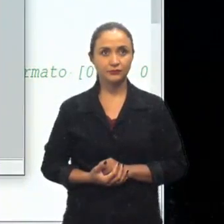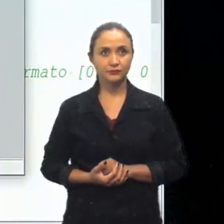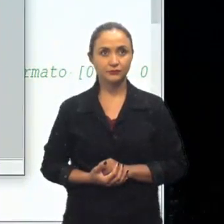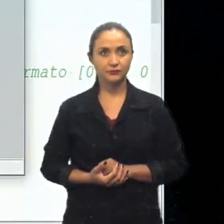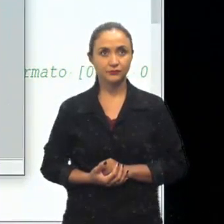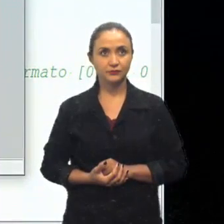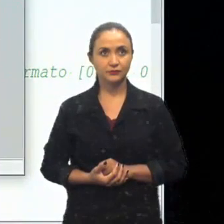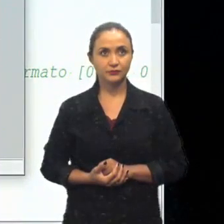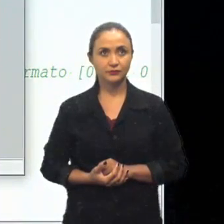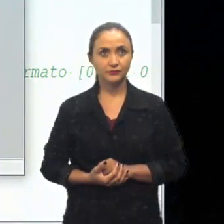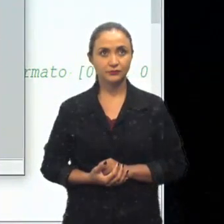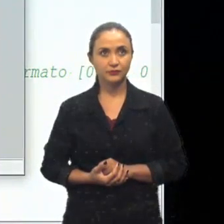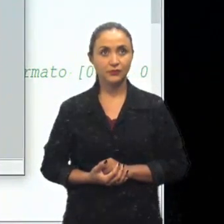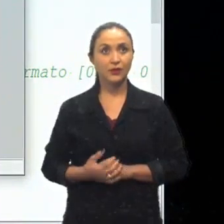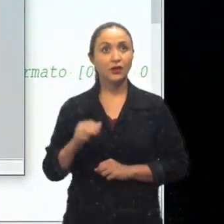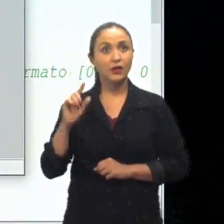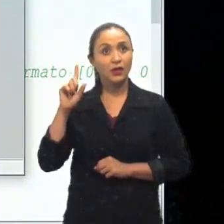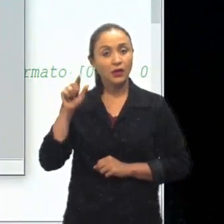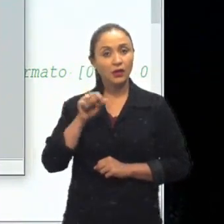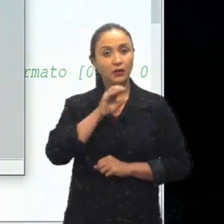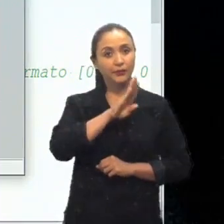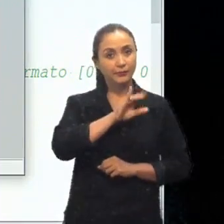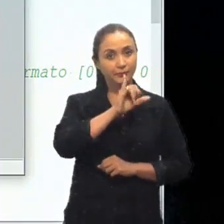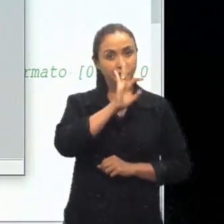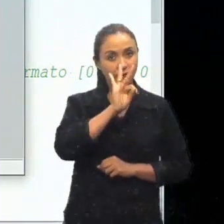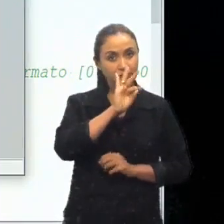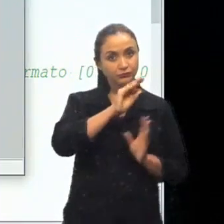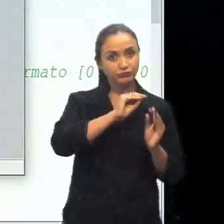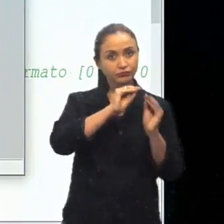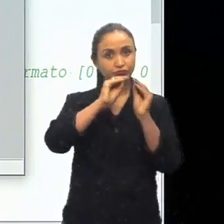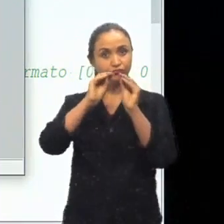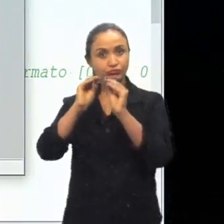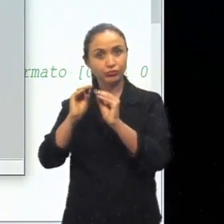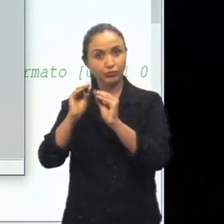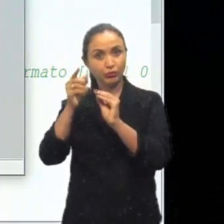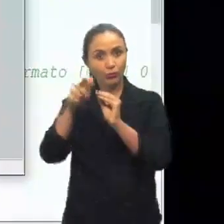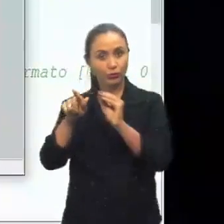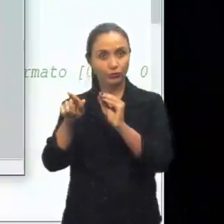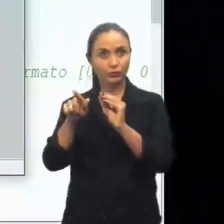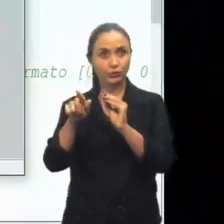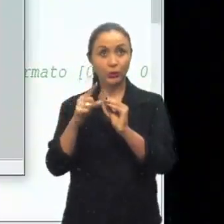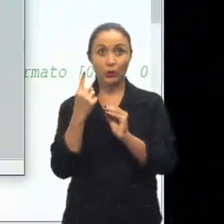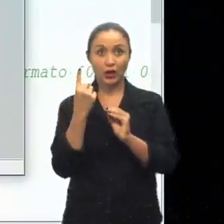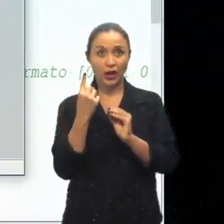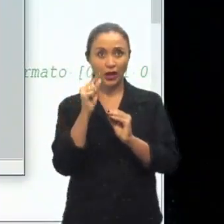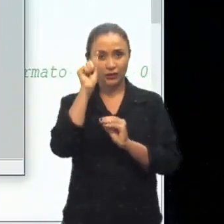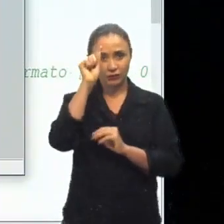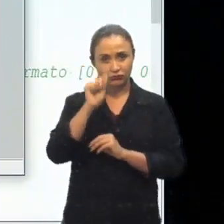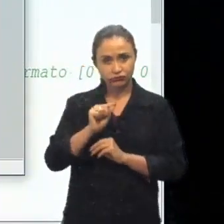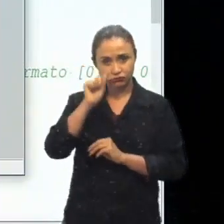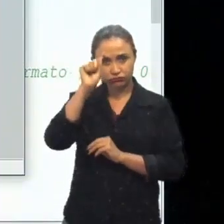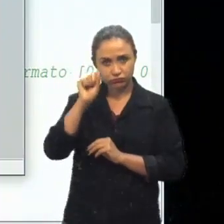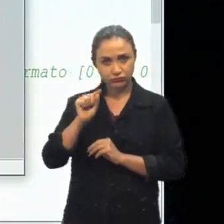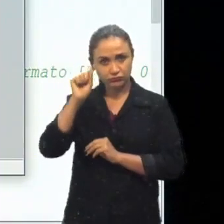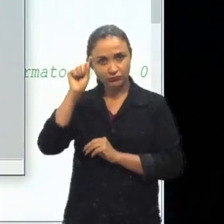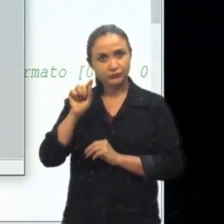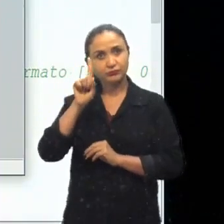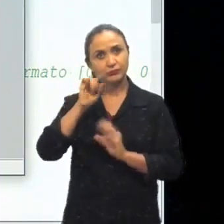Então aqui é a passagem de um bit para o outro. Cada linha dessa é a passagem de um bit para o outro.